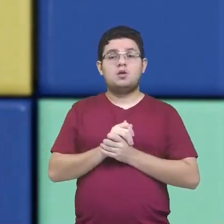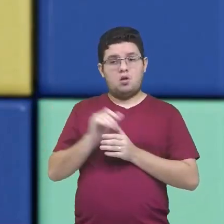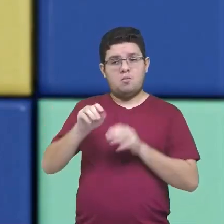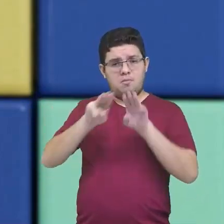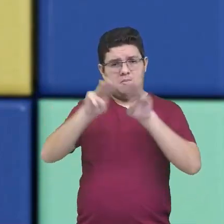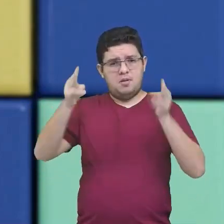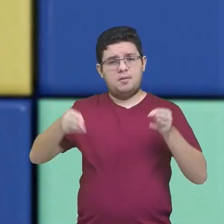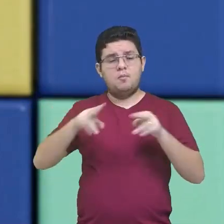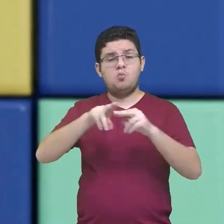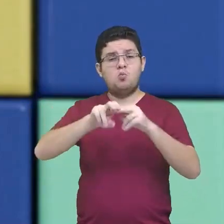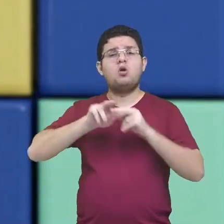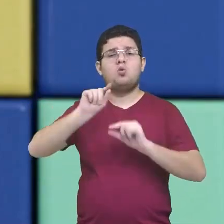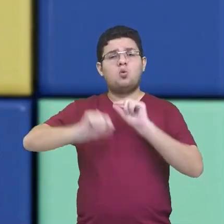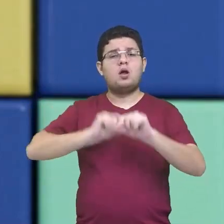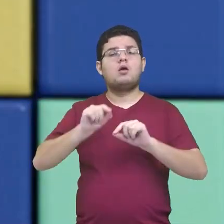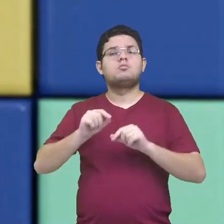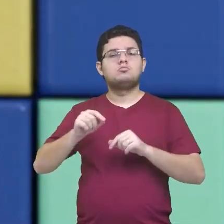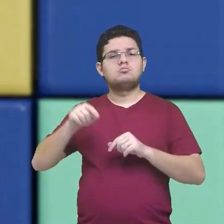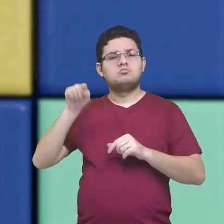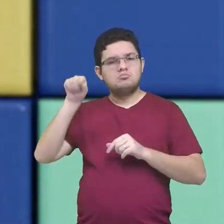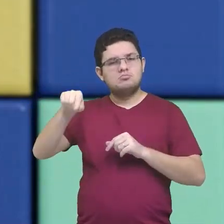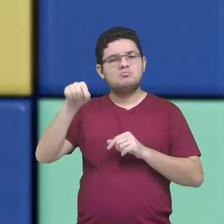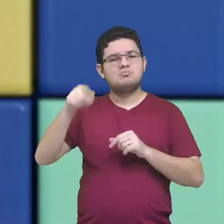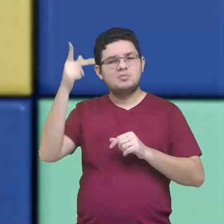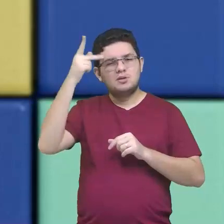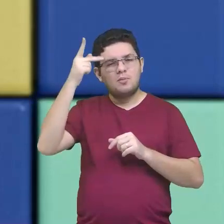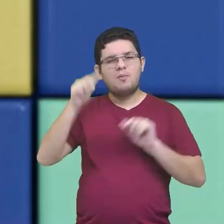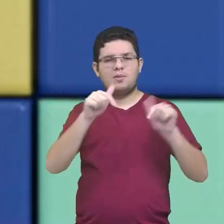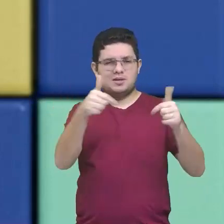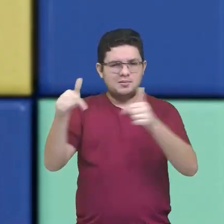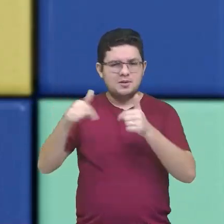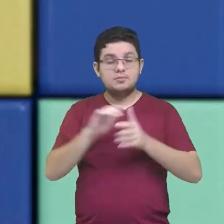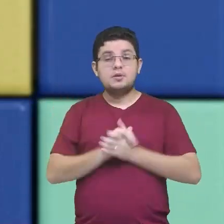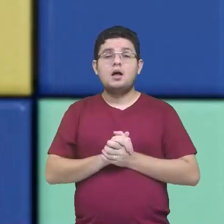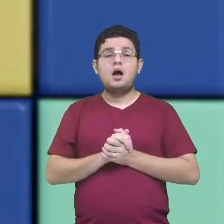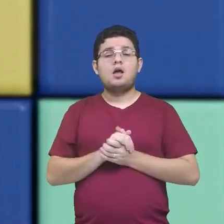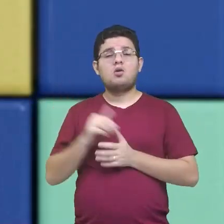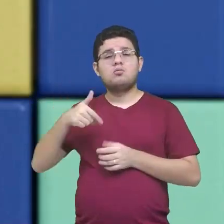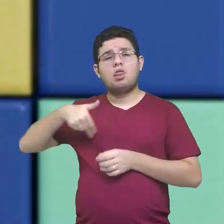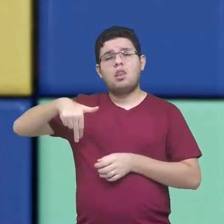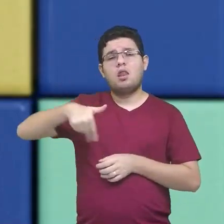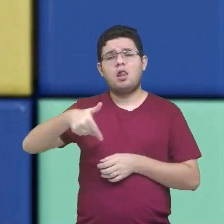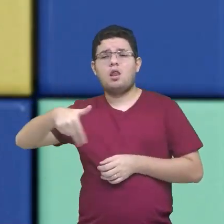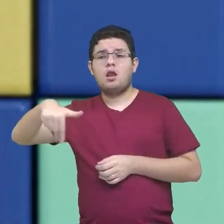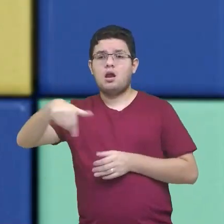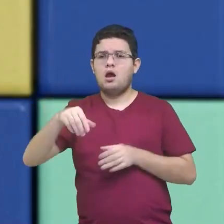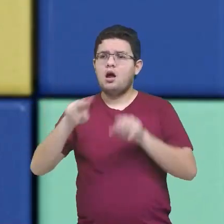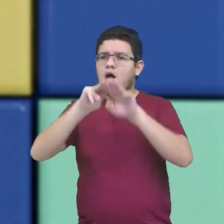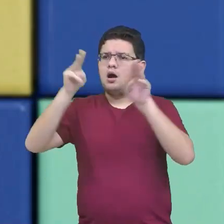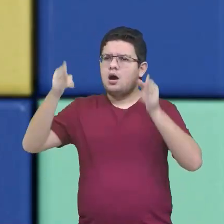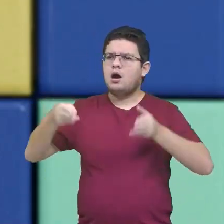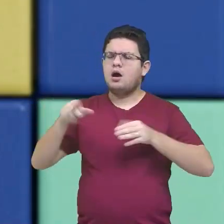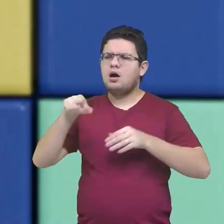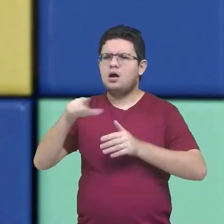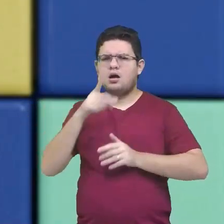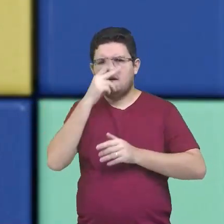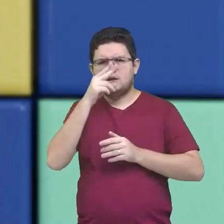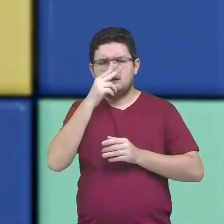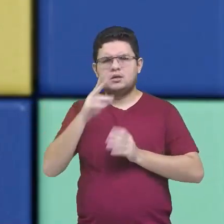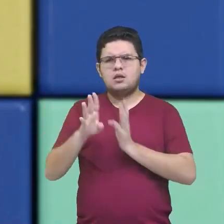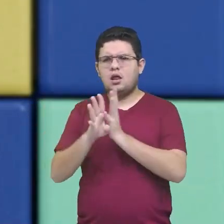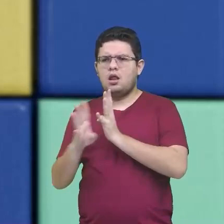né? Tava lá em exposição e ela estava gratuita, né? Então foi uma visita assim ao acaso,